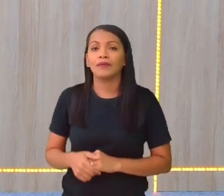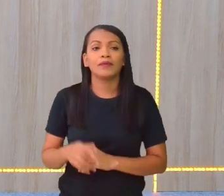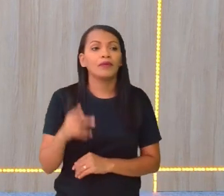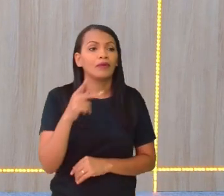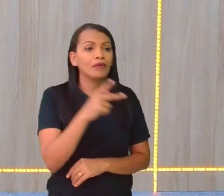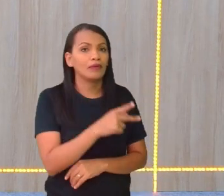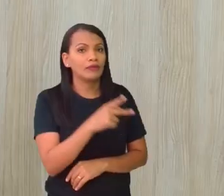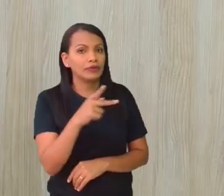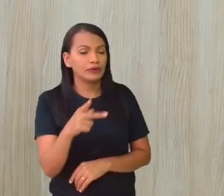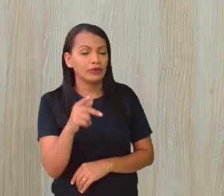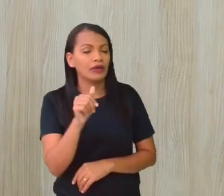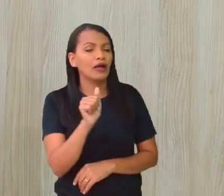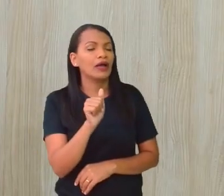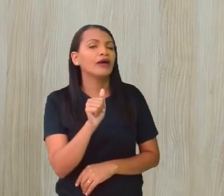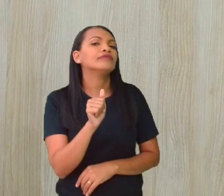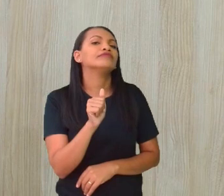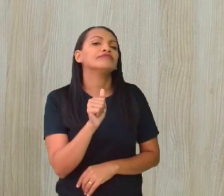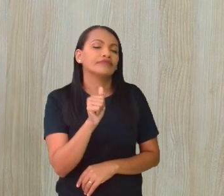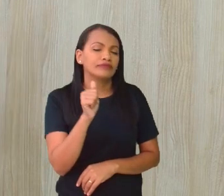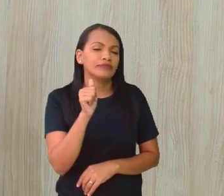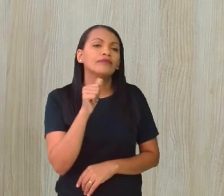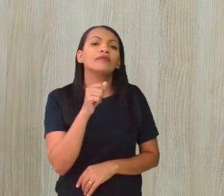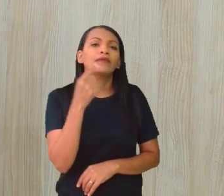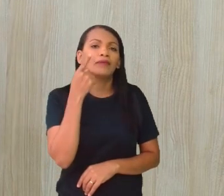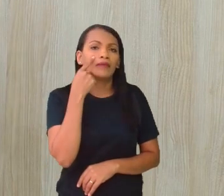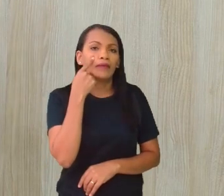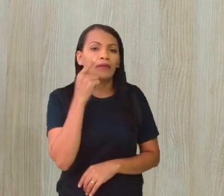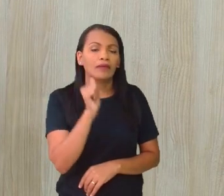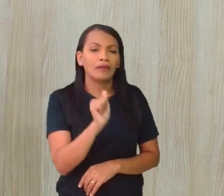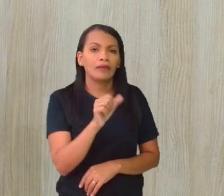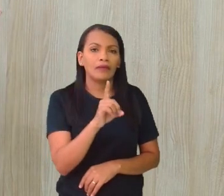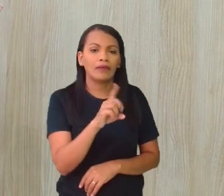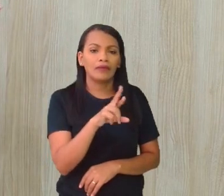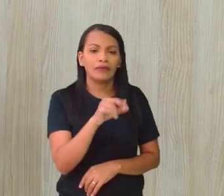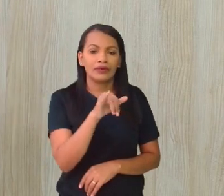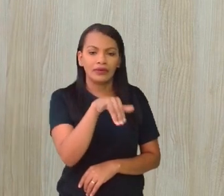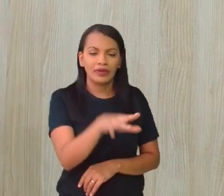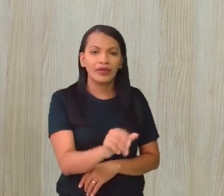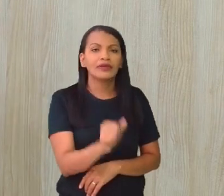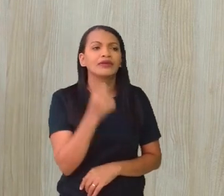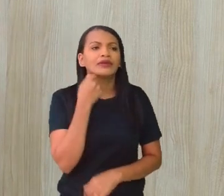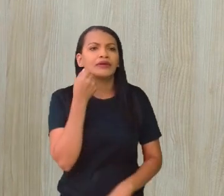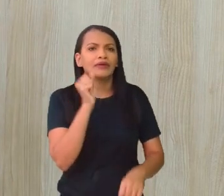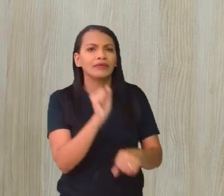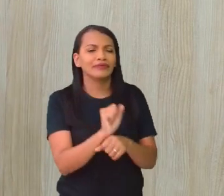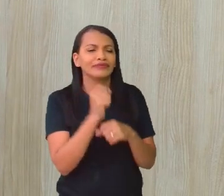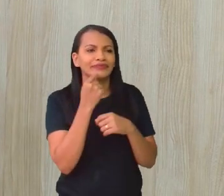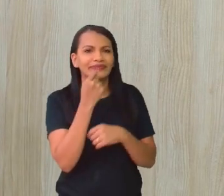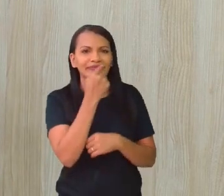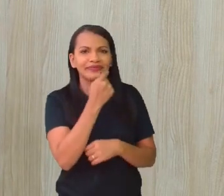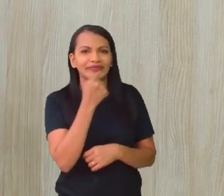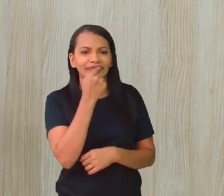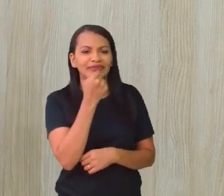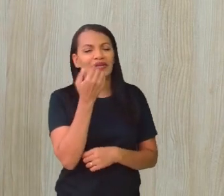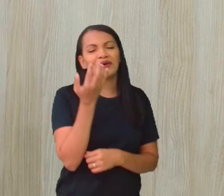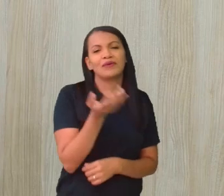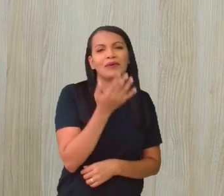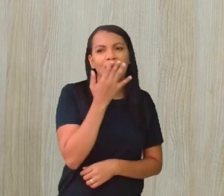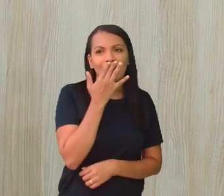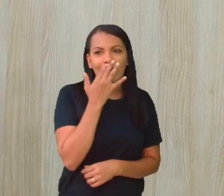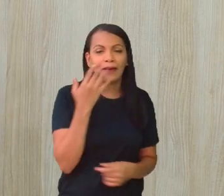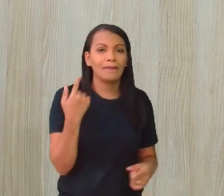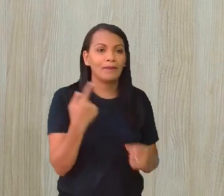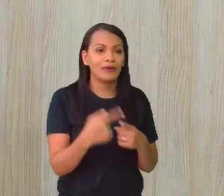Adriana, que quis interromper, né, apenas para mostrar que estou com um belíssimo batom agora. Sim, sim. Para dar uma clarinha, uma corzinha. E